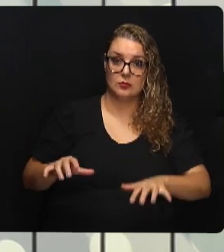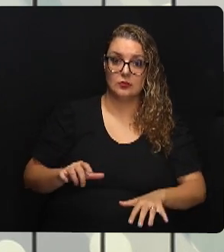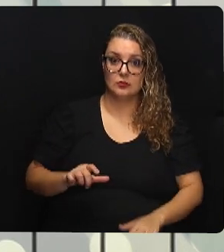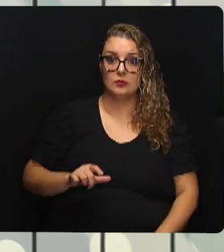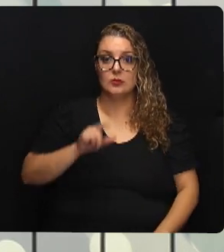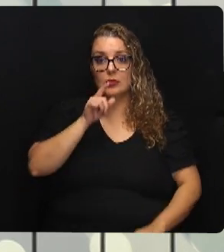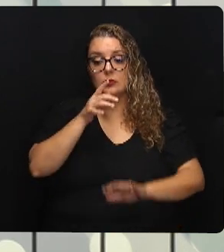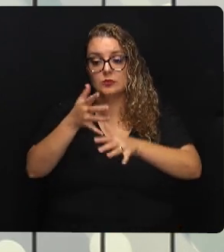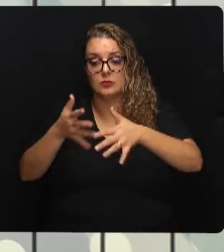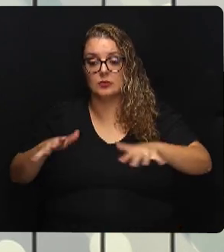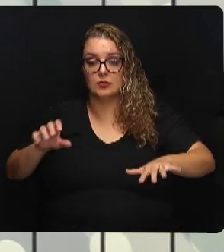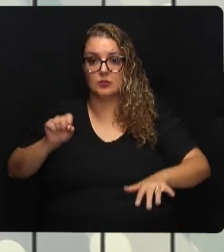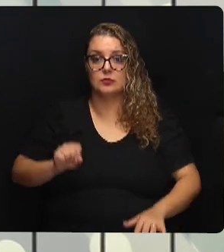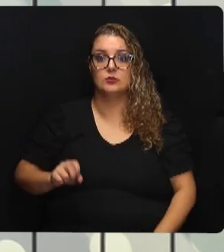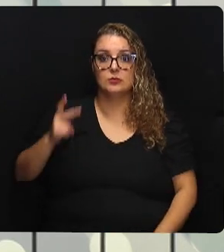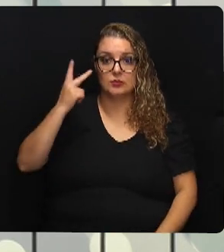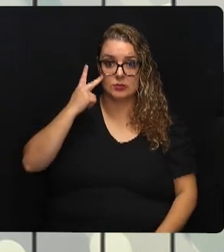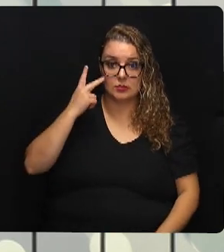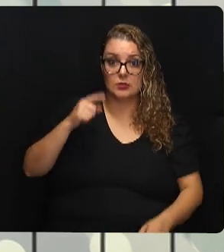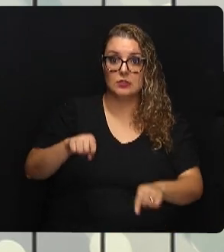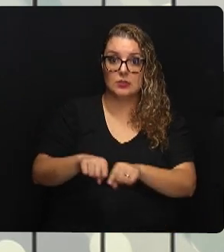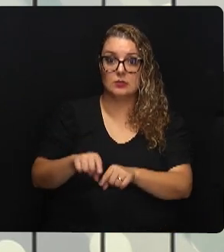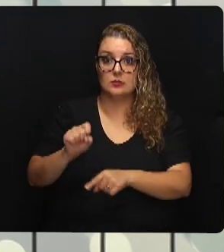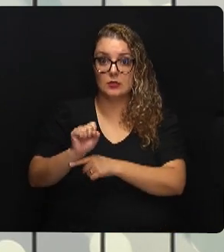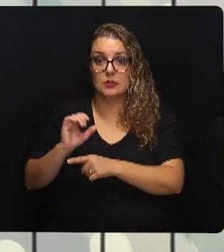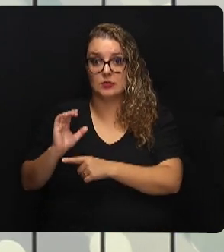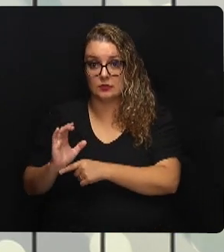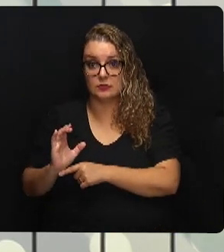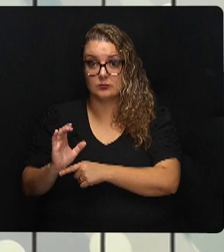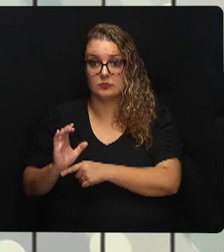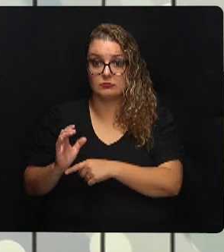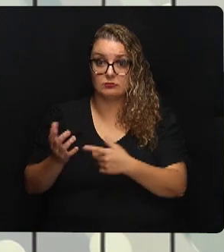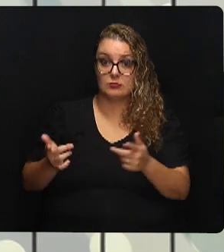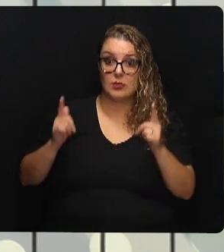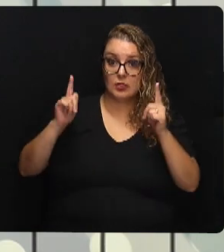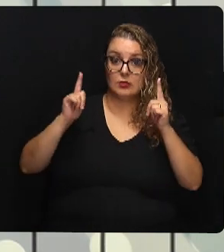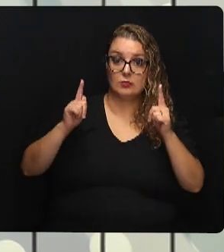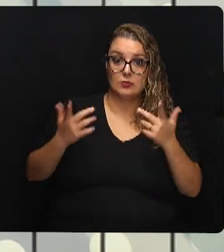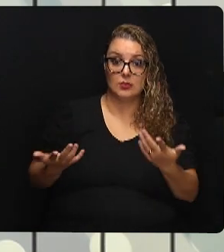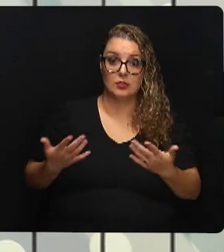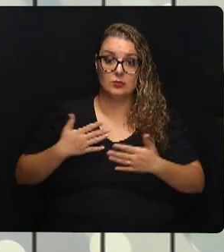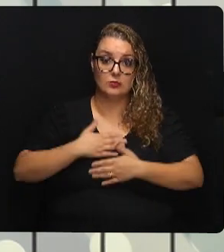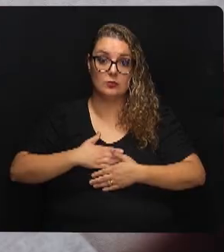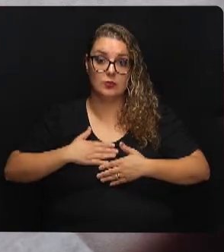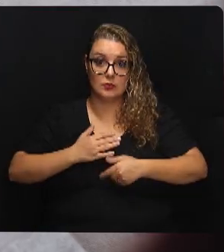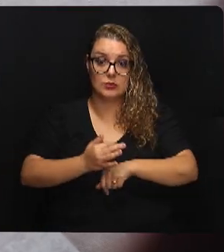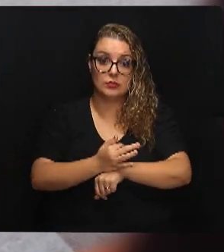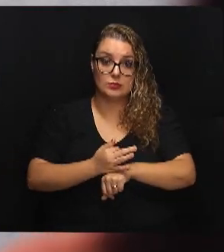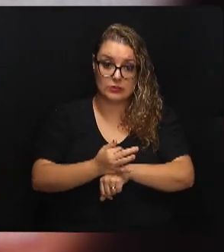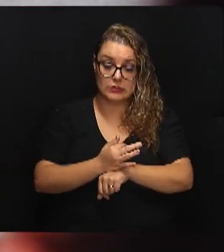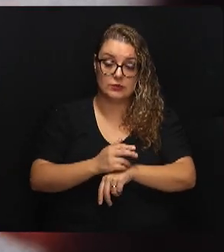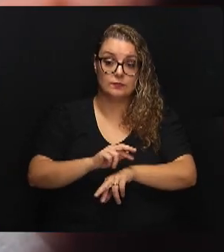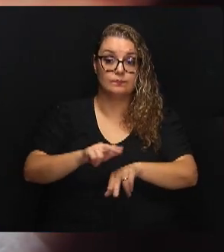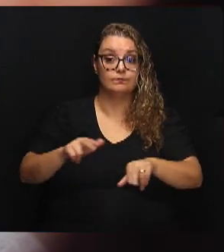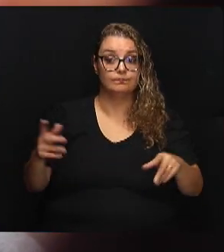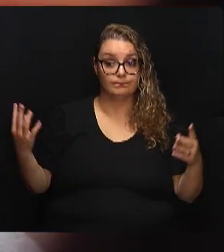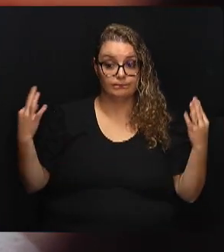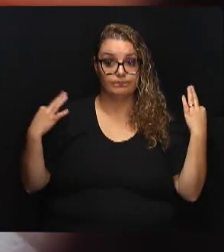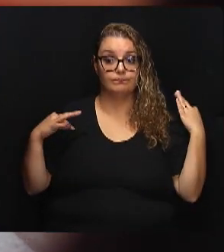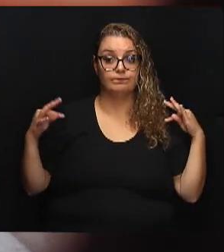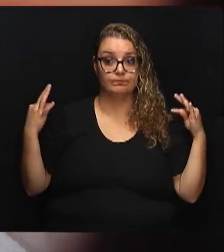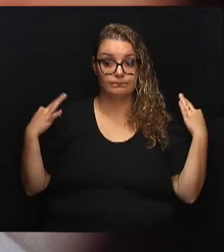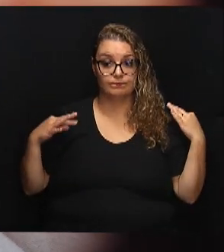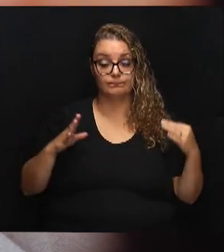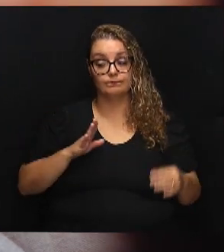algumas regiões do litoral sul de São Paulo e de Santa Catarina. Em vez de se divertirem no período de férias,